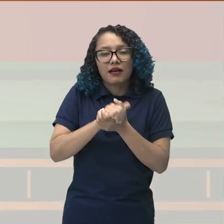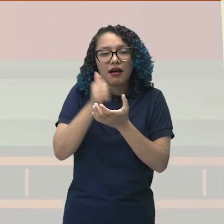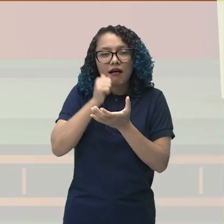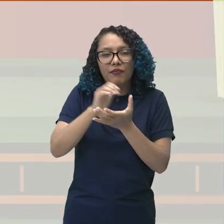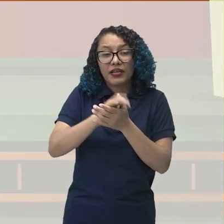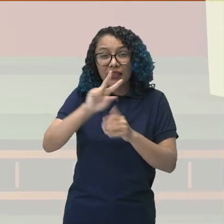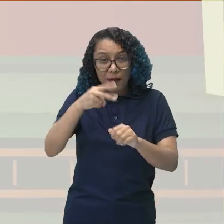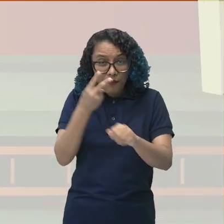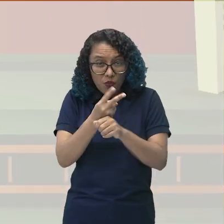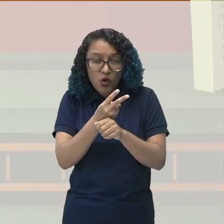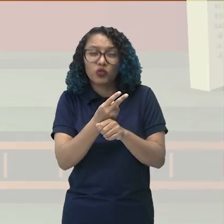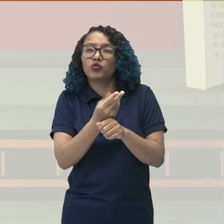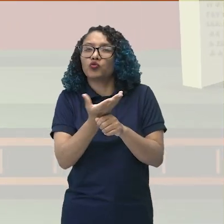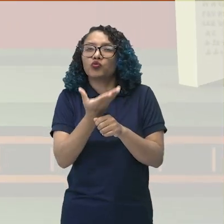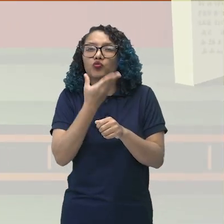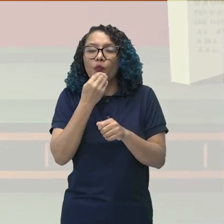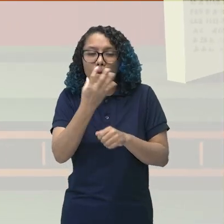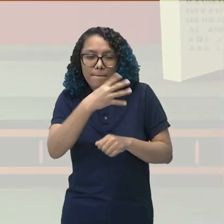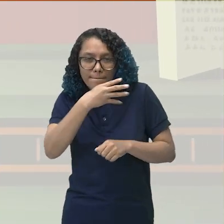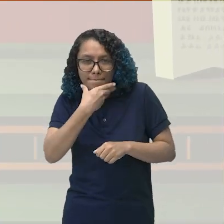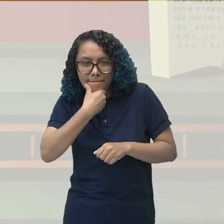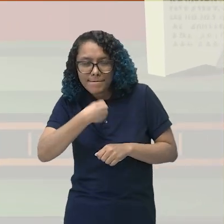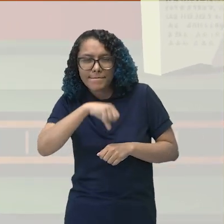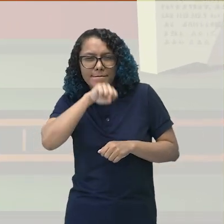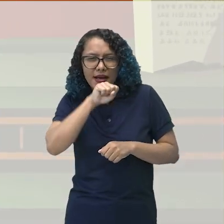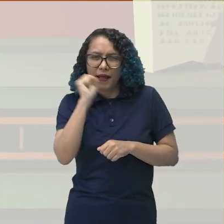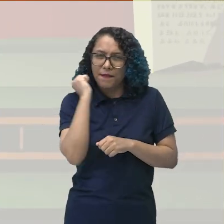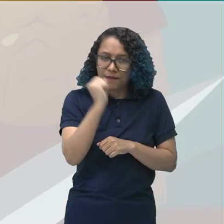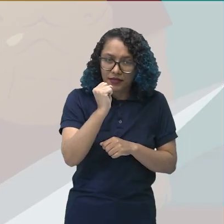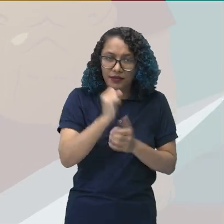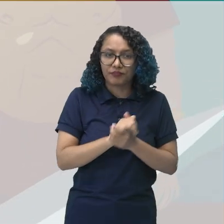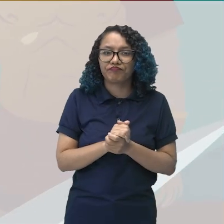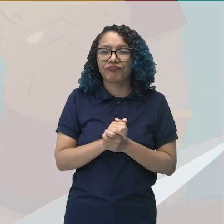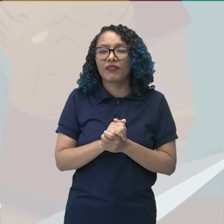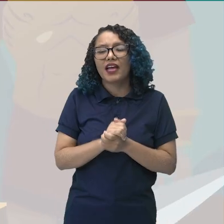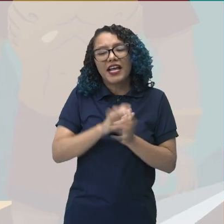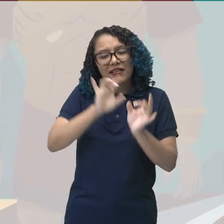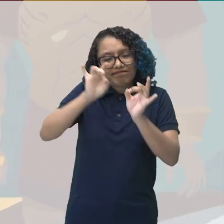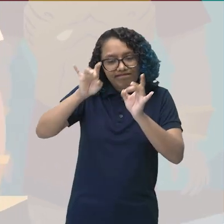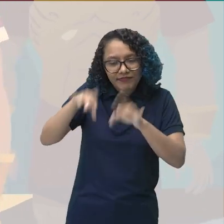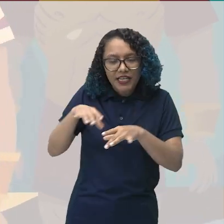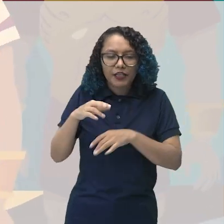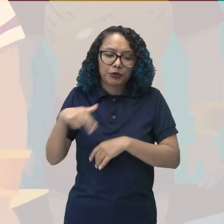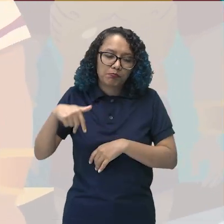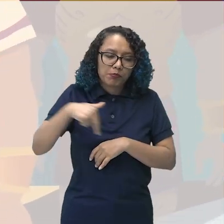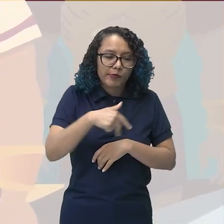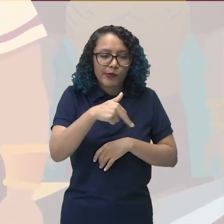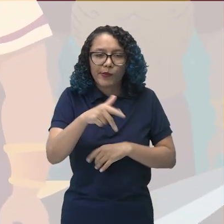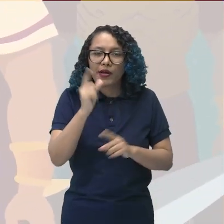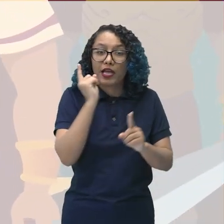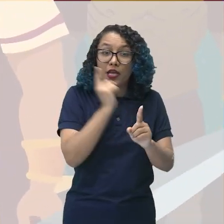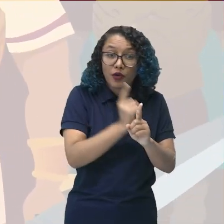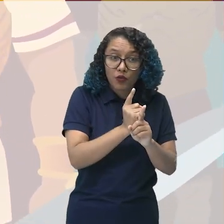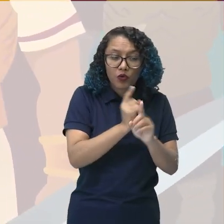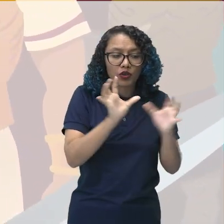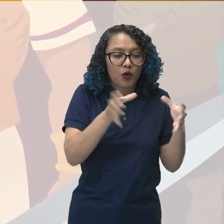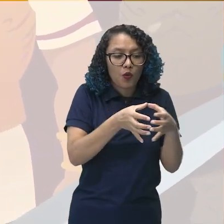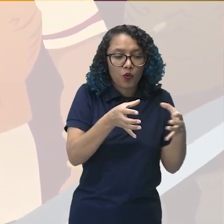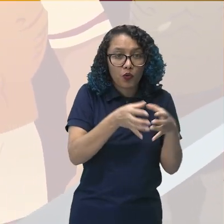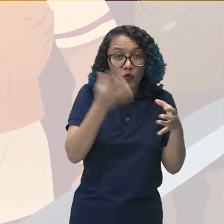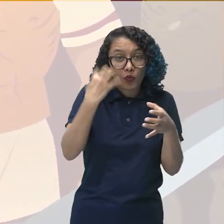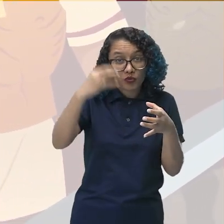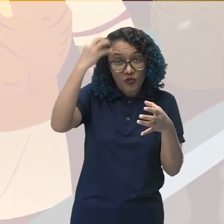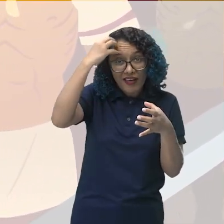pai. A fim de evitar o desastre, Édipo abandona Corinto, e nas suas andanças, Édipo encontra uma comitiva do